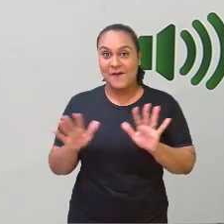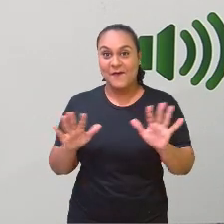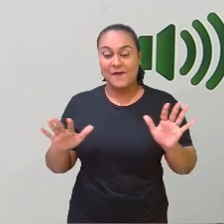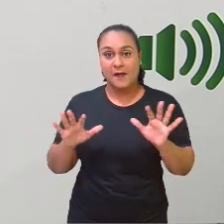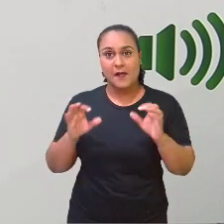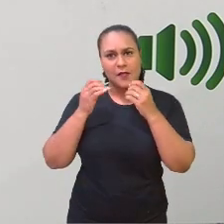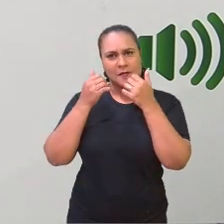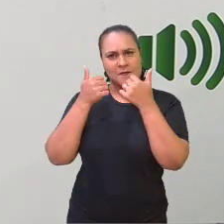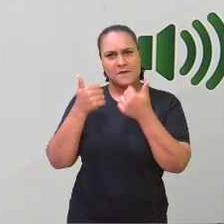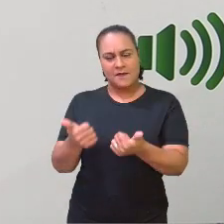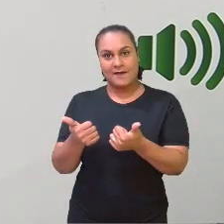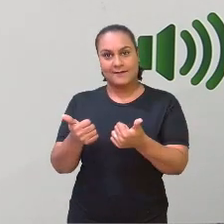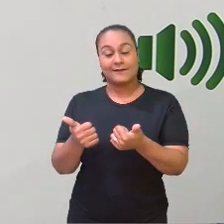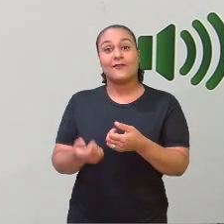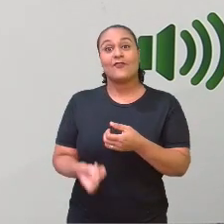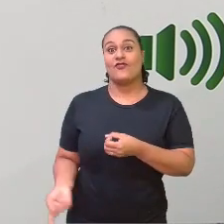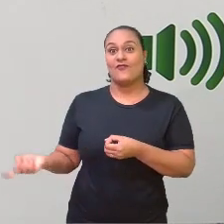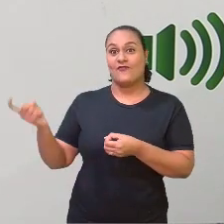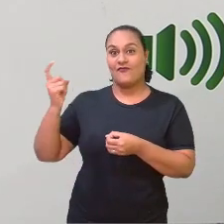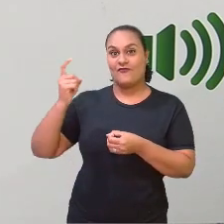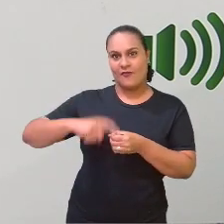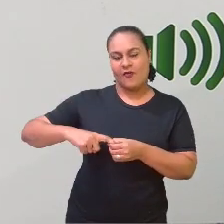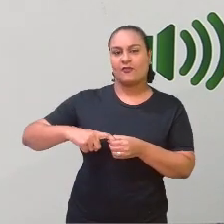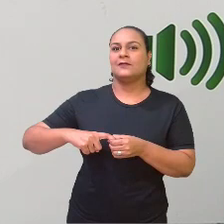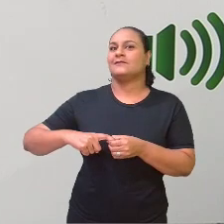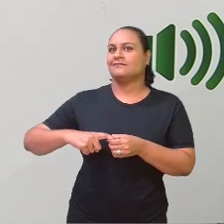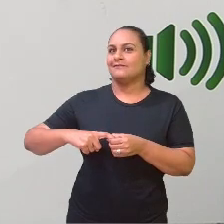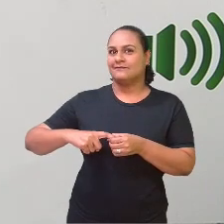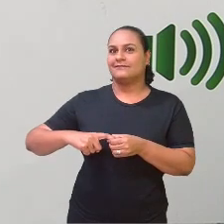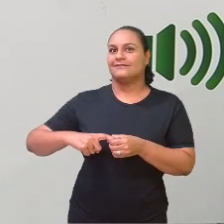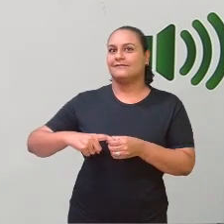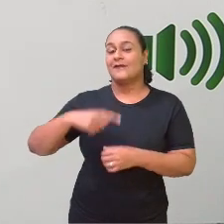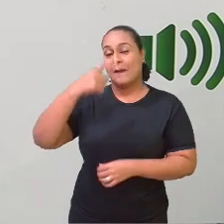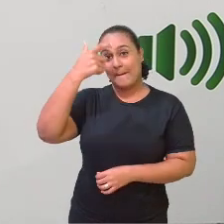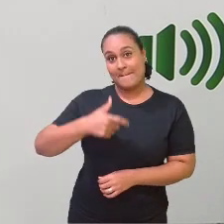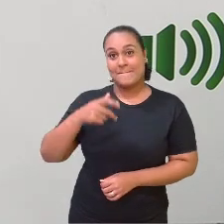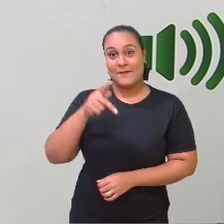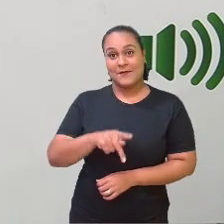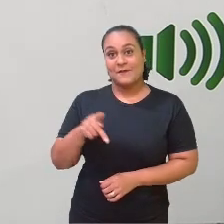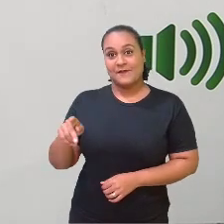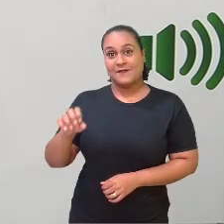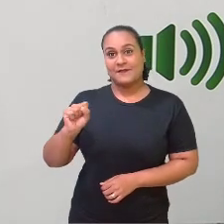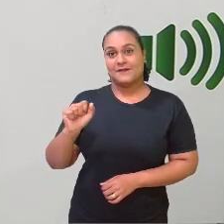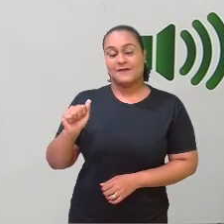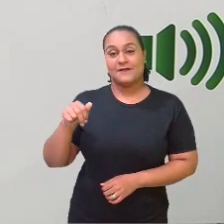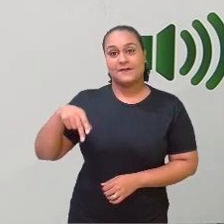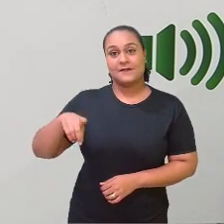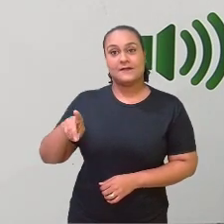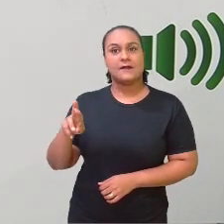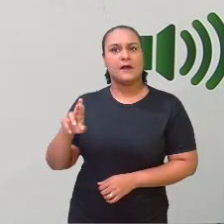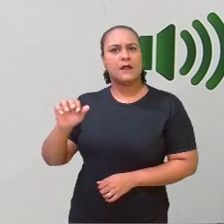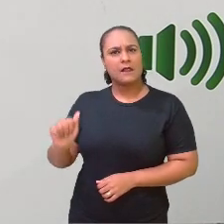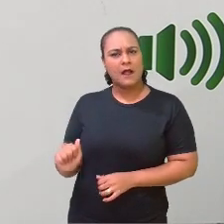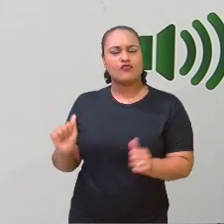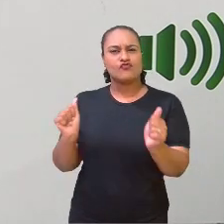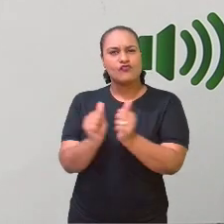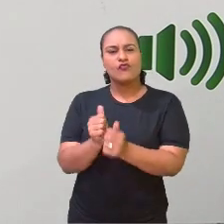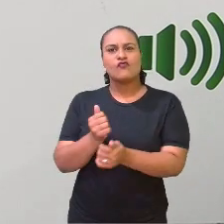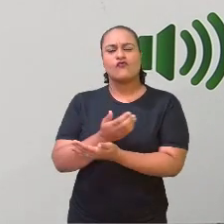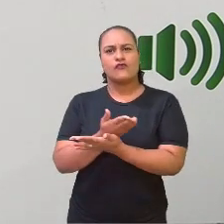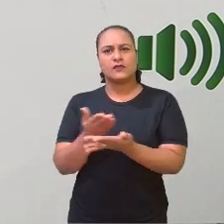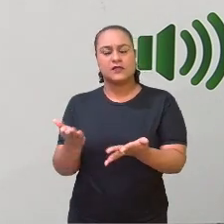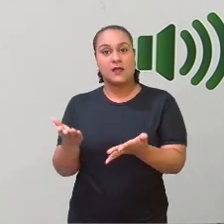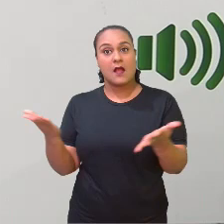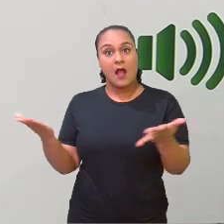aí nesse retorno agora, né? A gente vai trabalhar, a professora Sandra Duarte, sempre com vocês. A gente agora vai